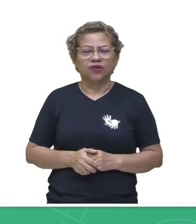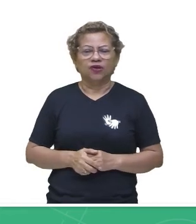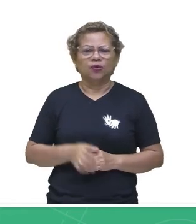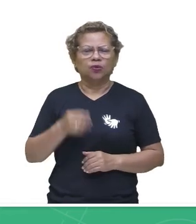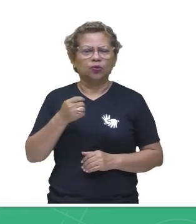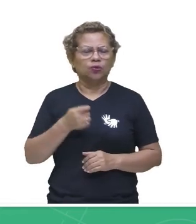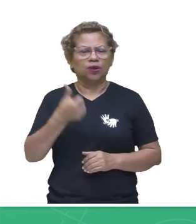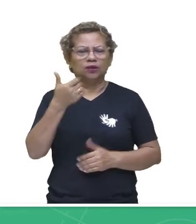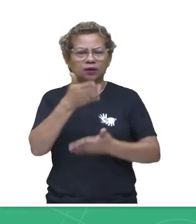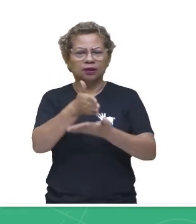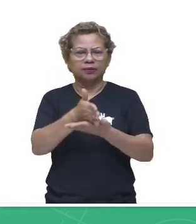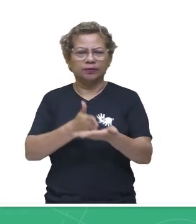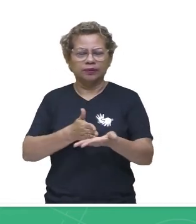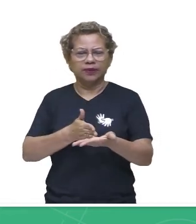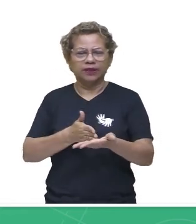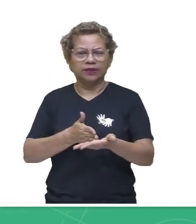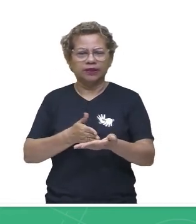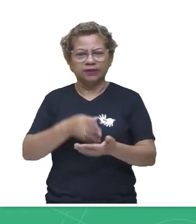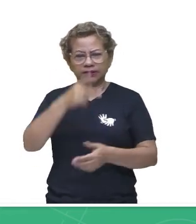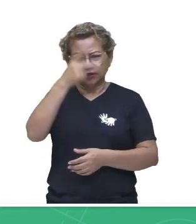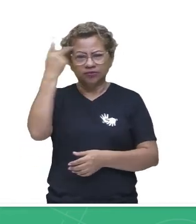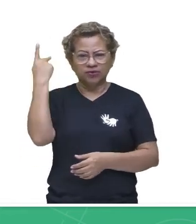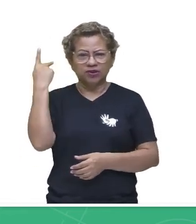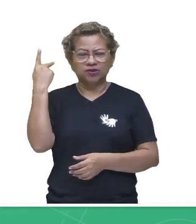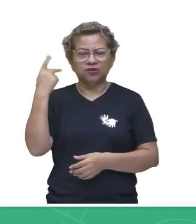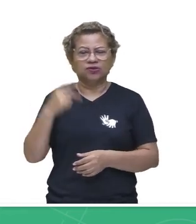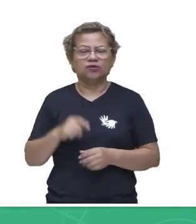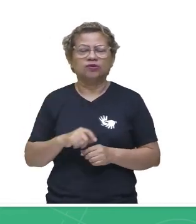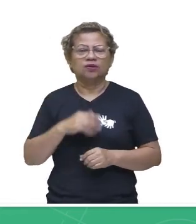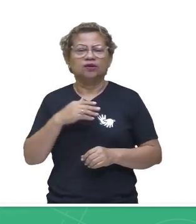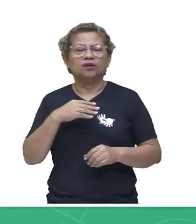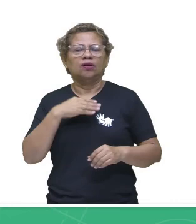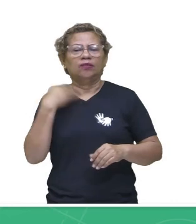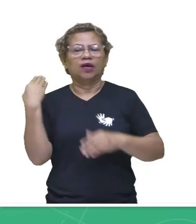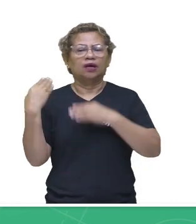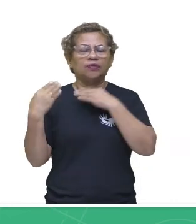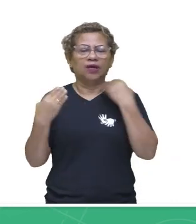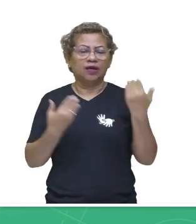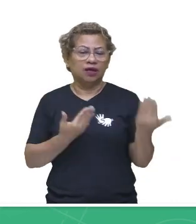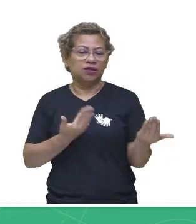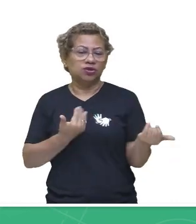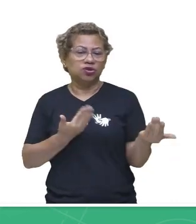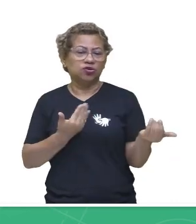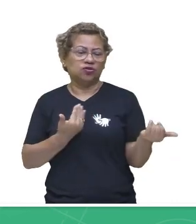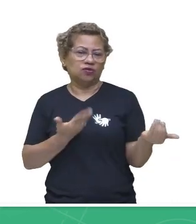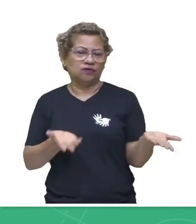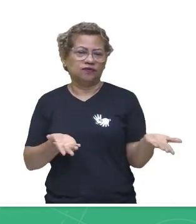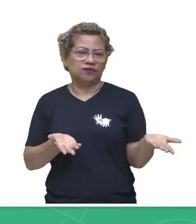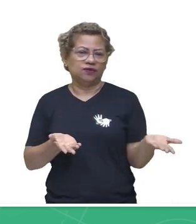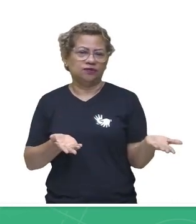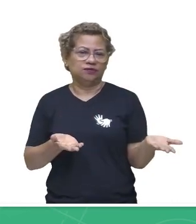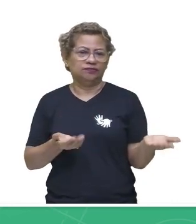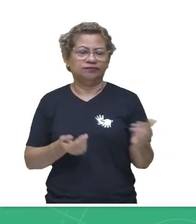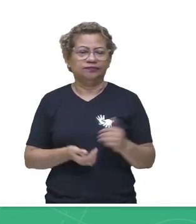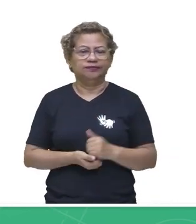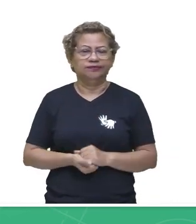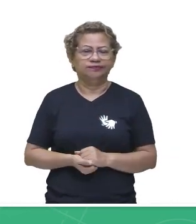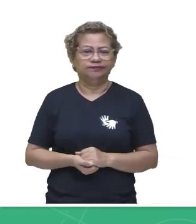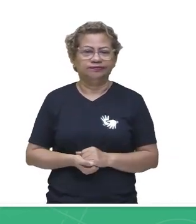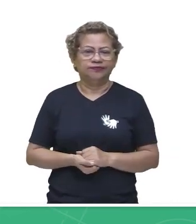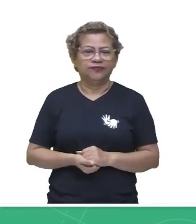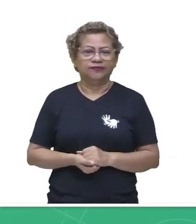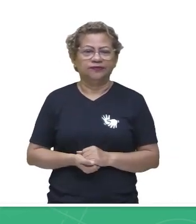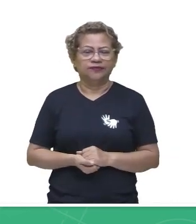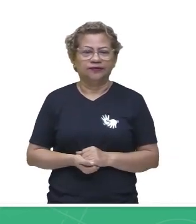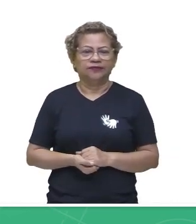metade do total de homicídios é de jovens, o que impede um